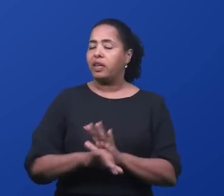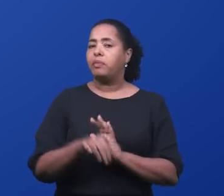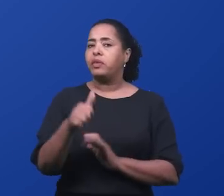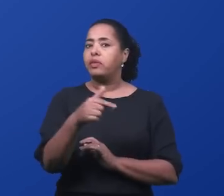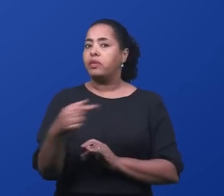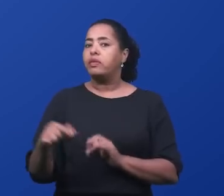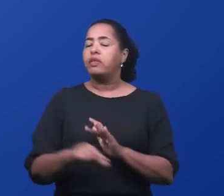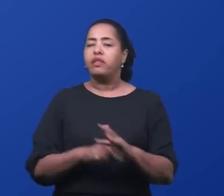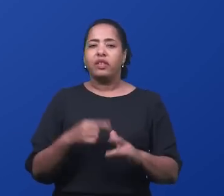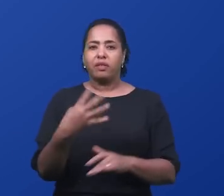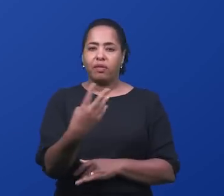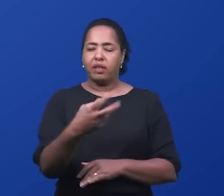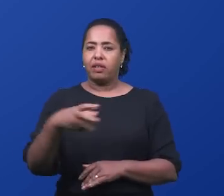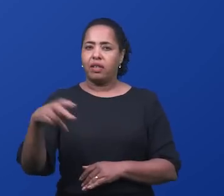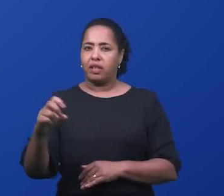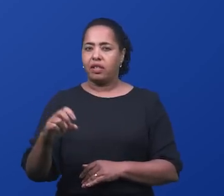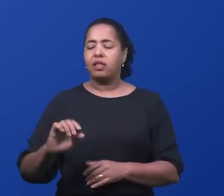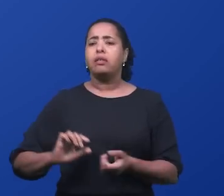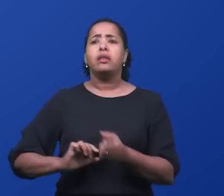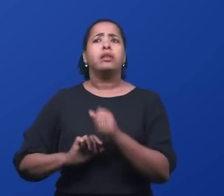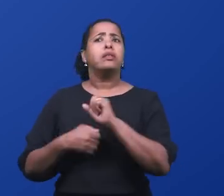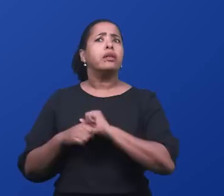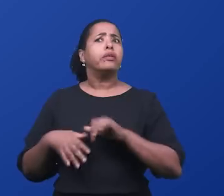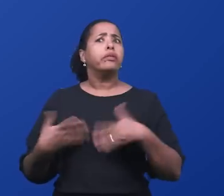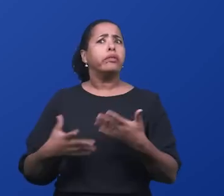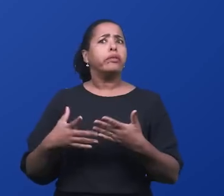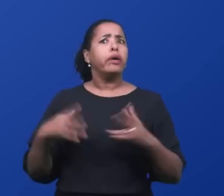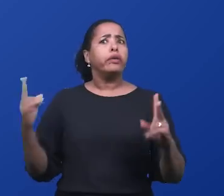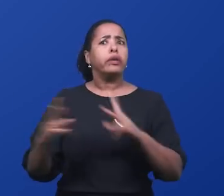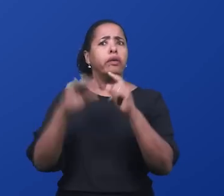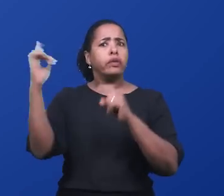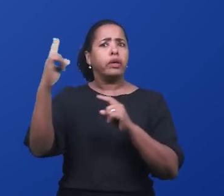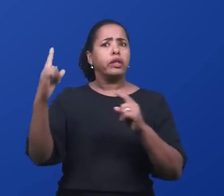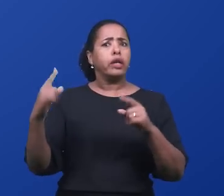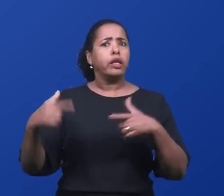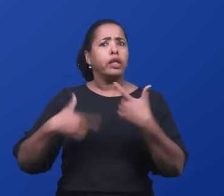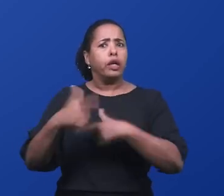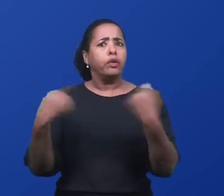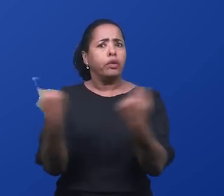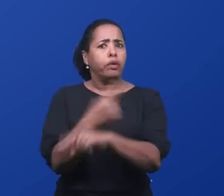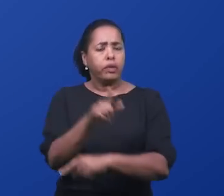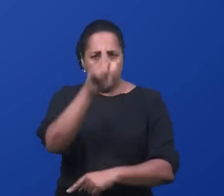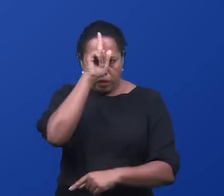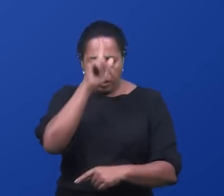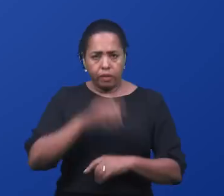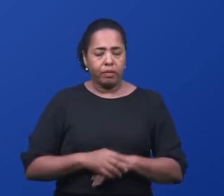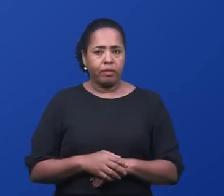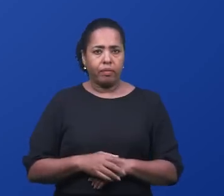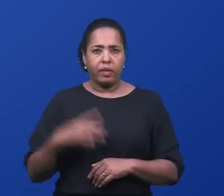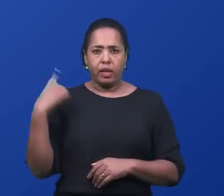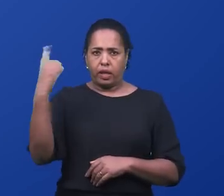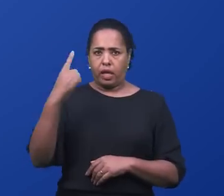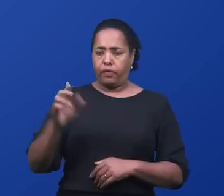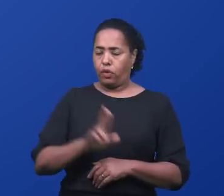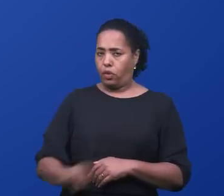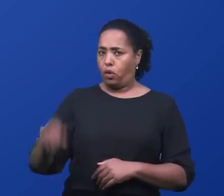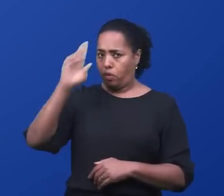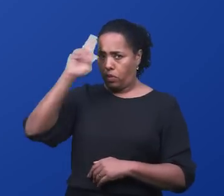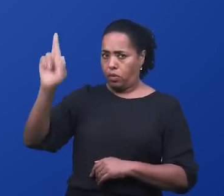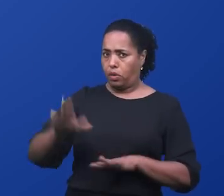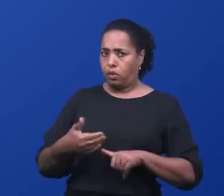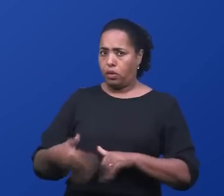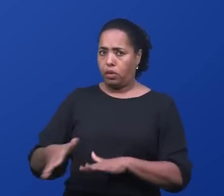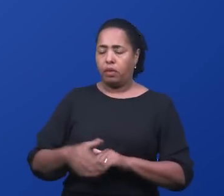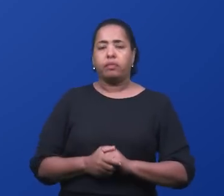Samuel 17:45, qual foi o segredo da vitória de Davi na luta contra Golias? Davi foi em nome